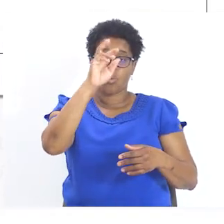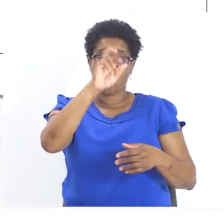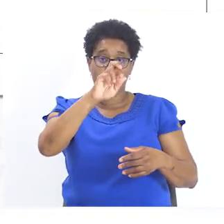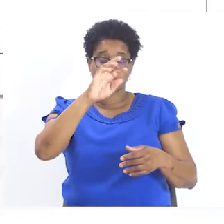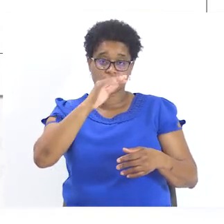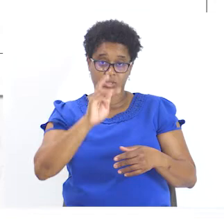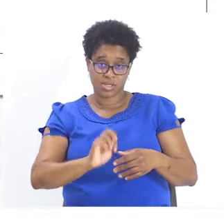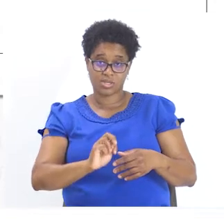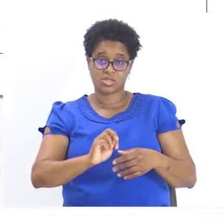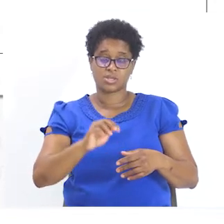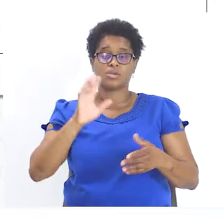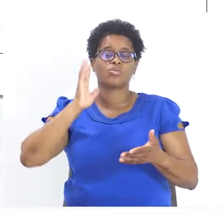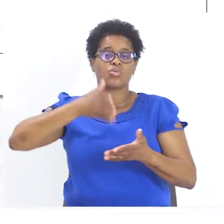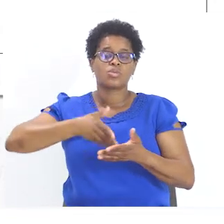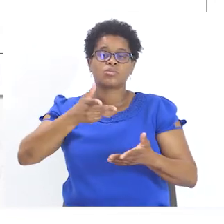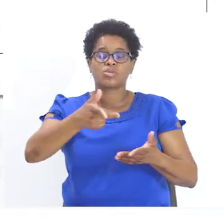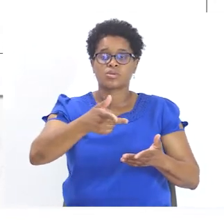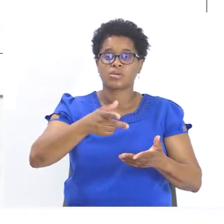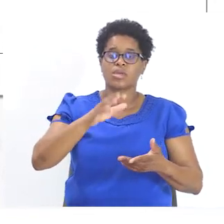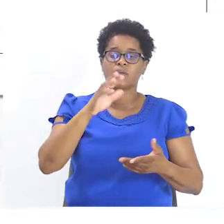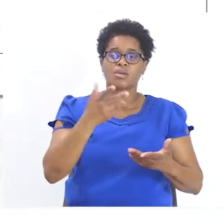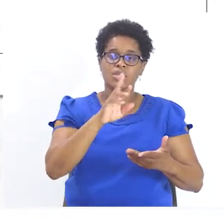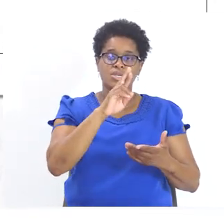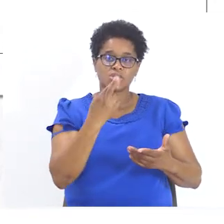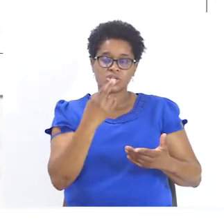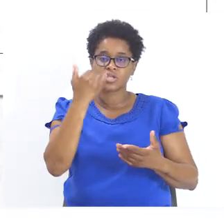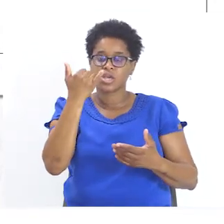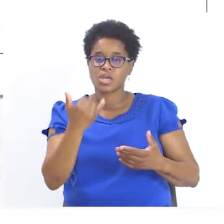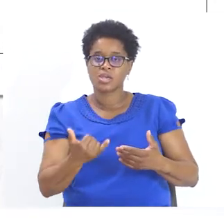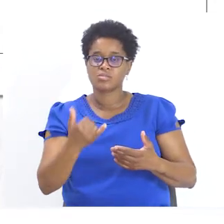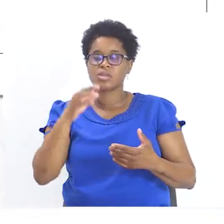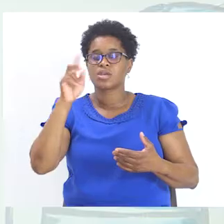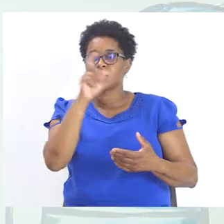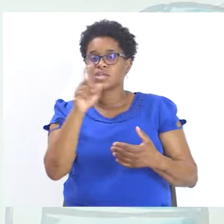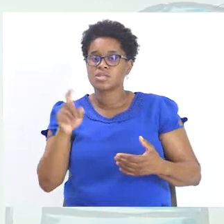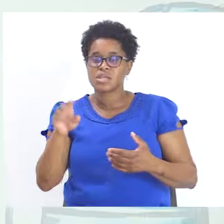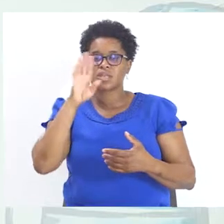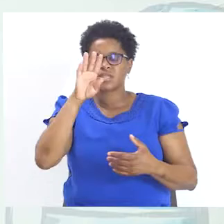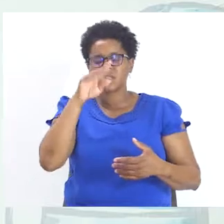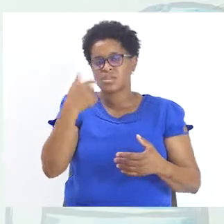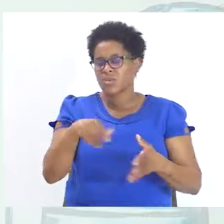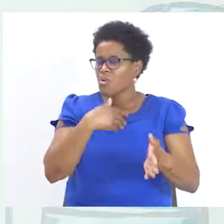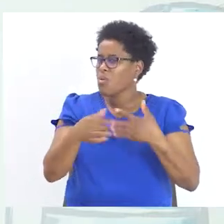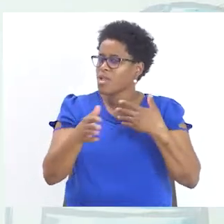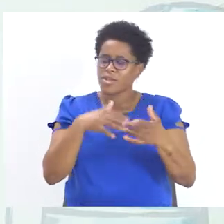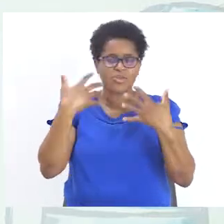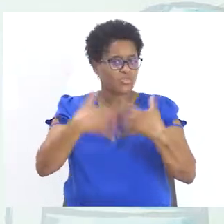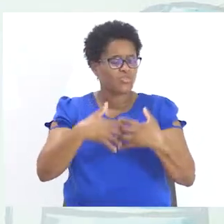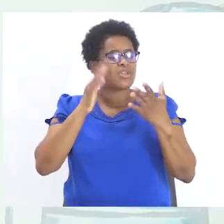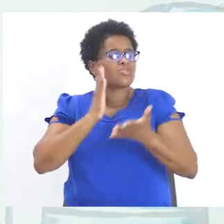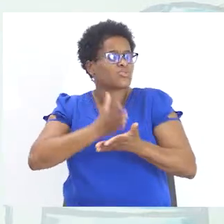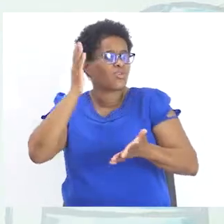E por último, qual é o grau do monômio x, y e z? Se tiverem qualquer dúvida, é